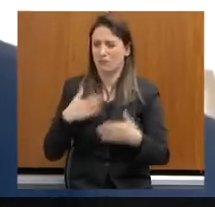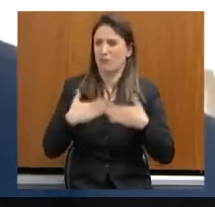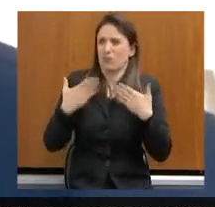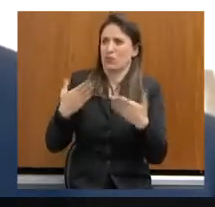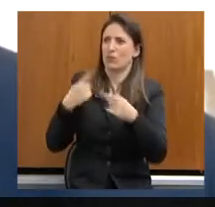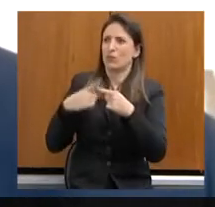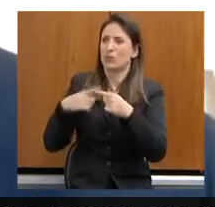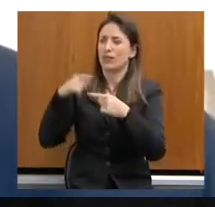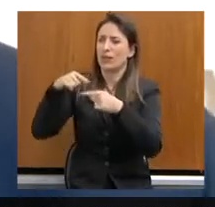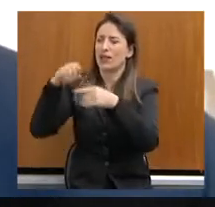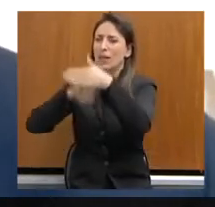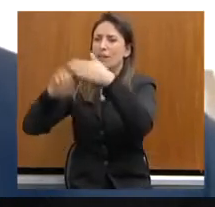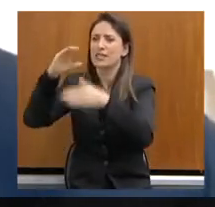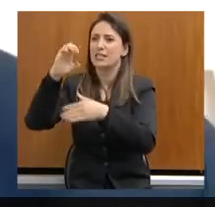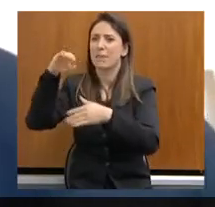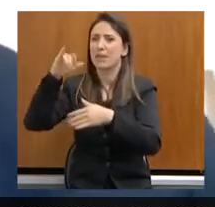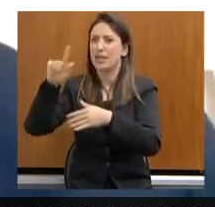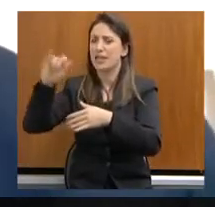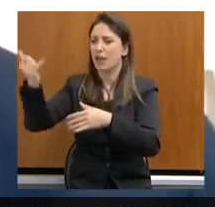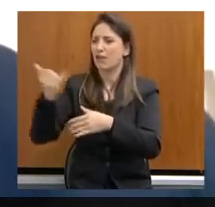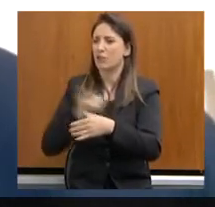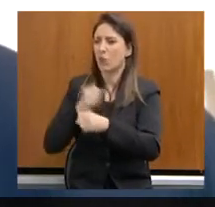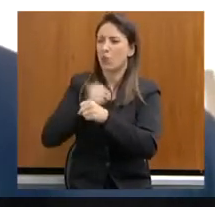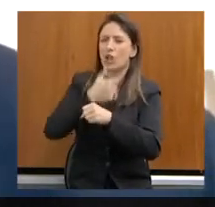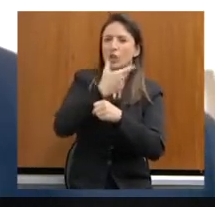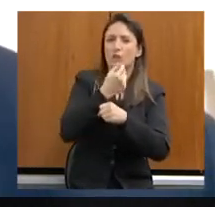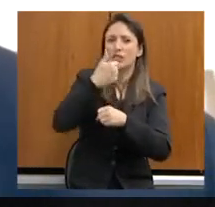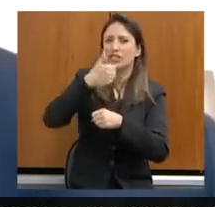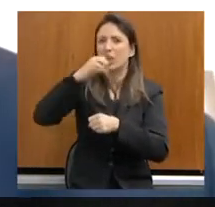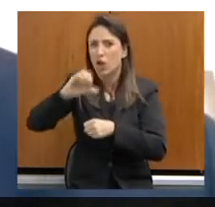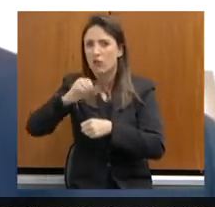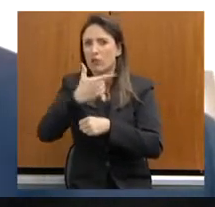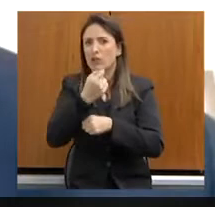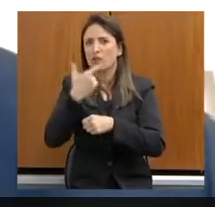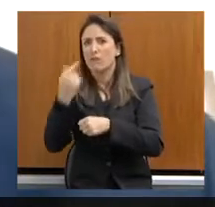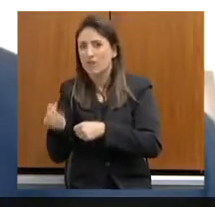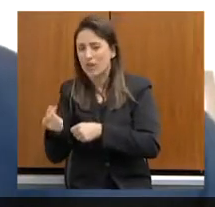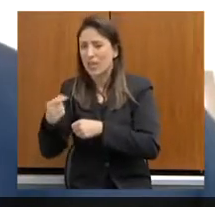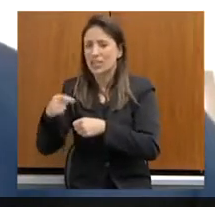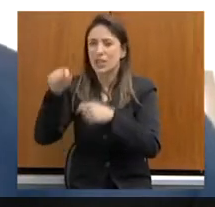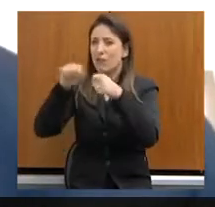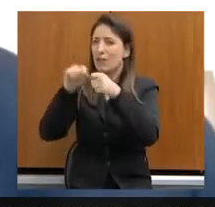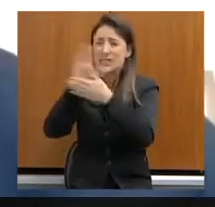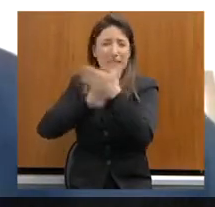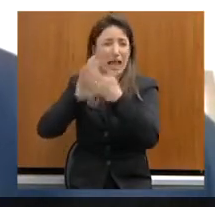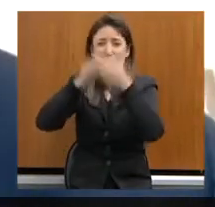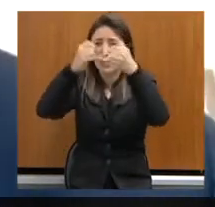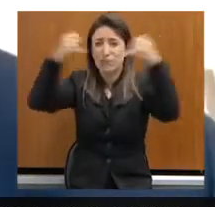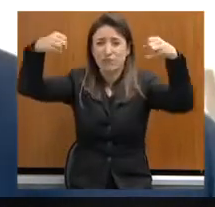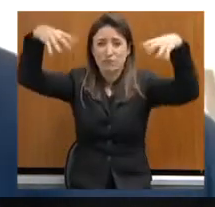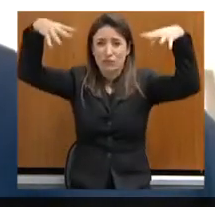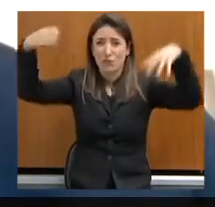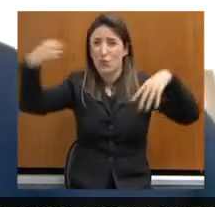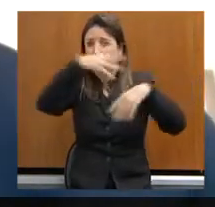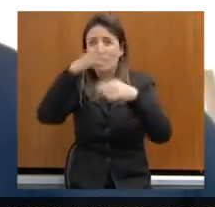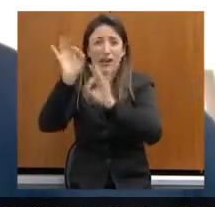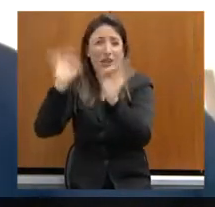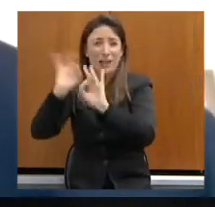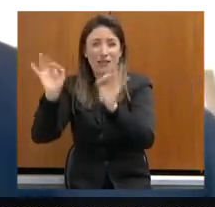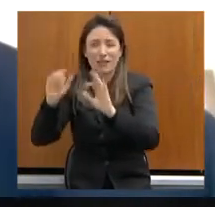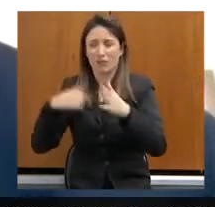2019/2020 não havia nenhuma ligação eu acho que o uso a tentar Falcão número de solicitações que sempre que tem